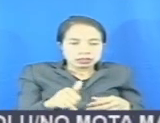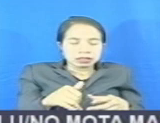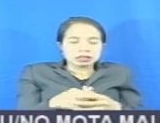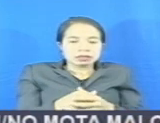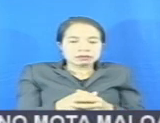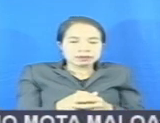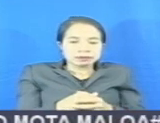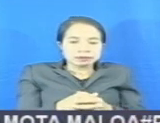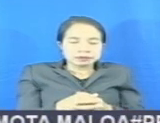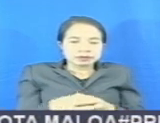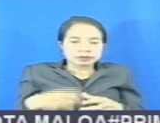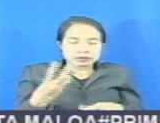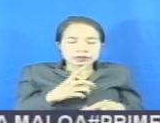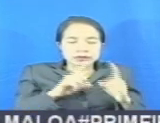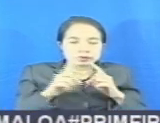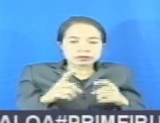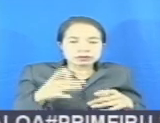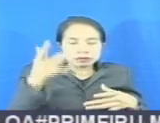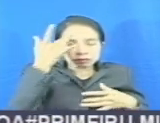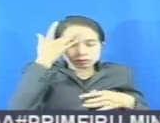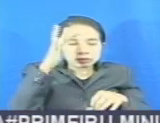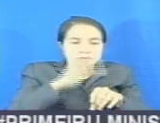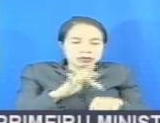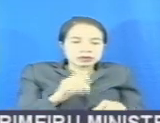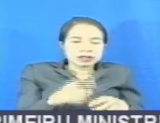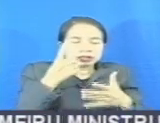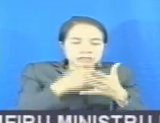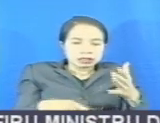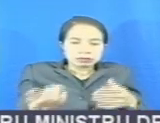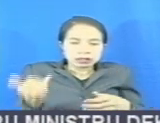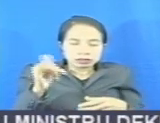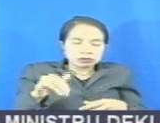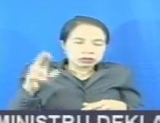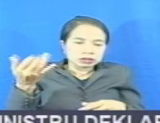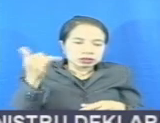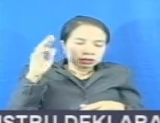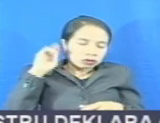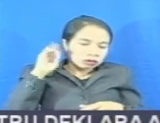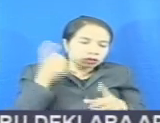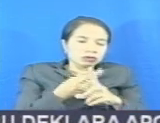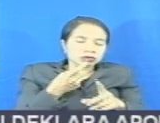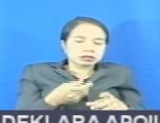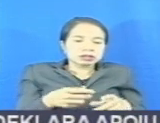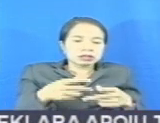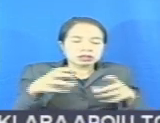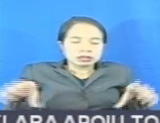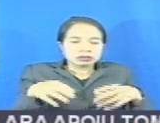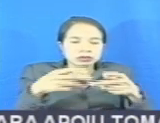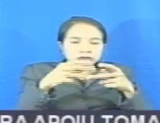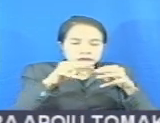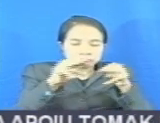baitania ya ita kula kona bakazu moras denge saida ma kita bosira rona husi centro direção serviço municipio dili